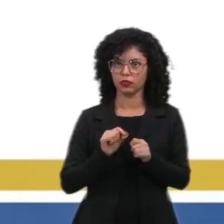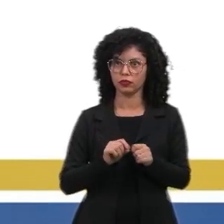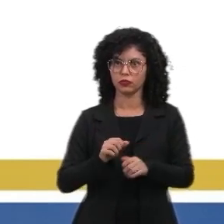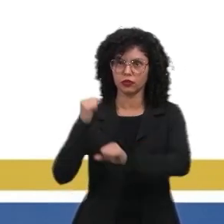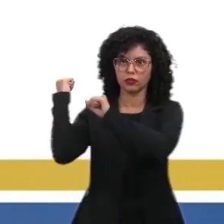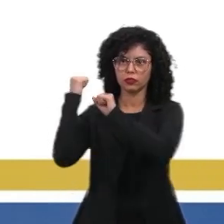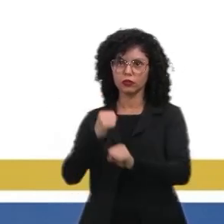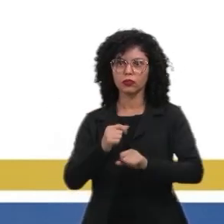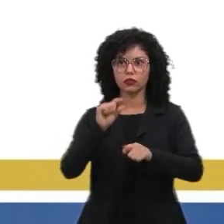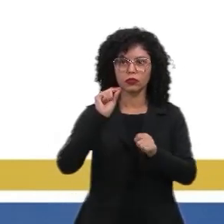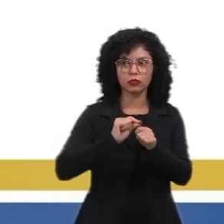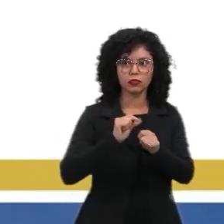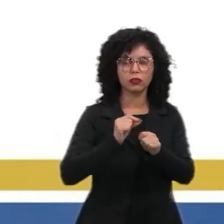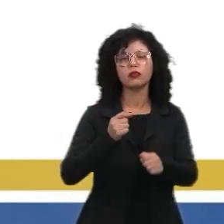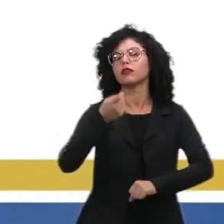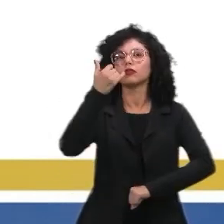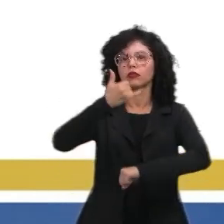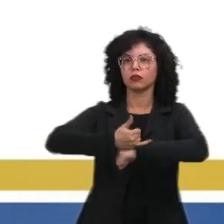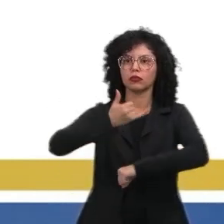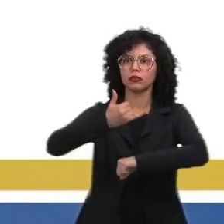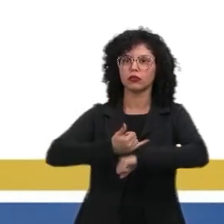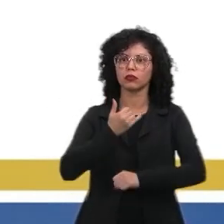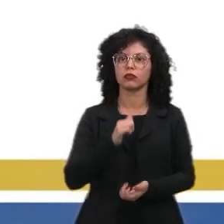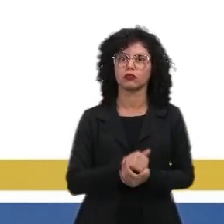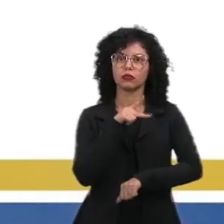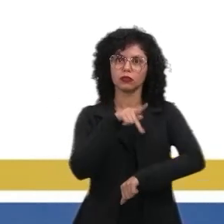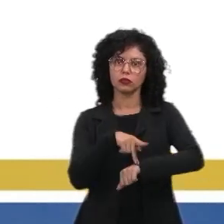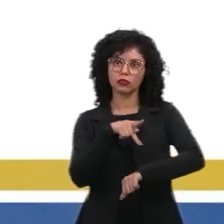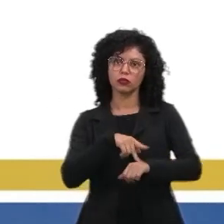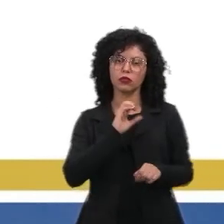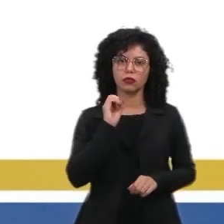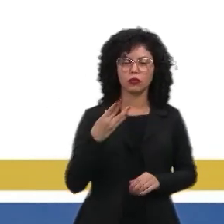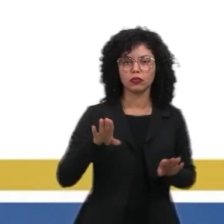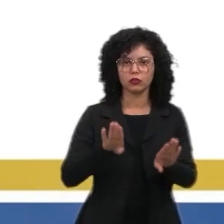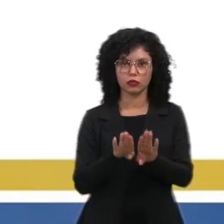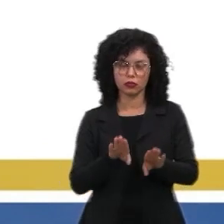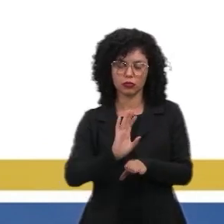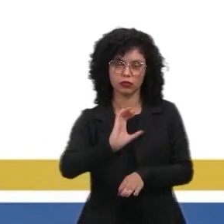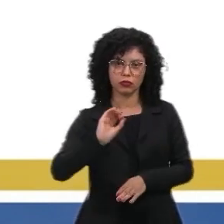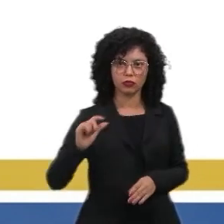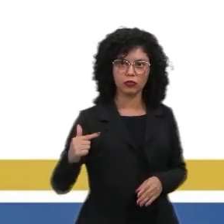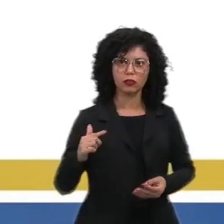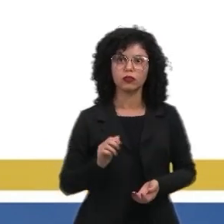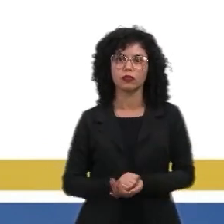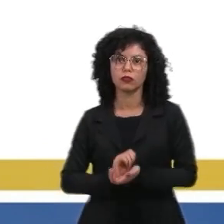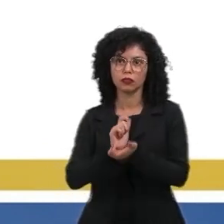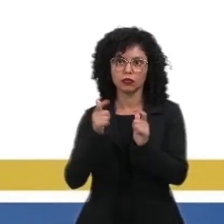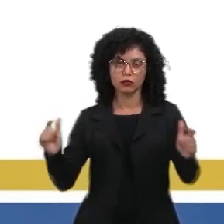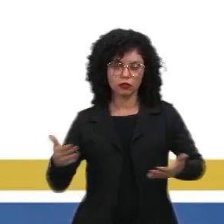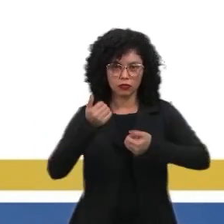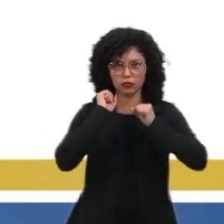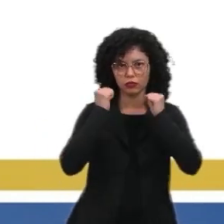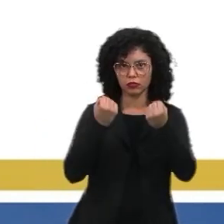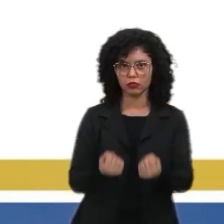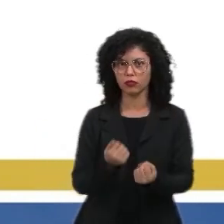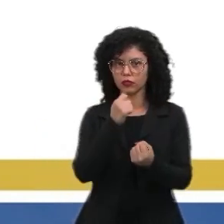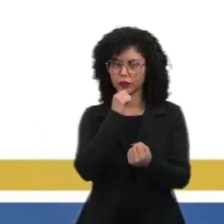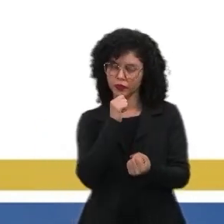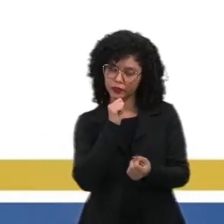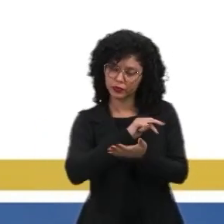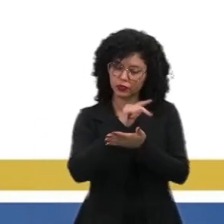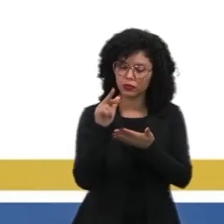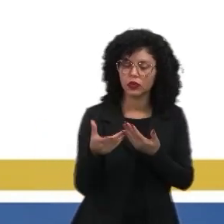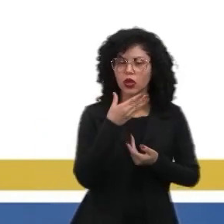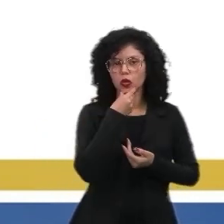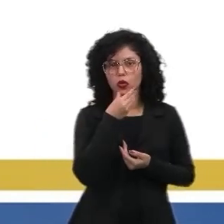de lança, feito de metal, fibra de vidro ou fibra de carbono. O tamanho e peso dos dardos variam